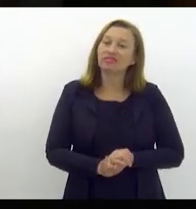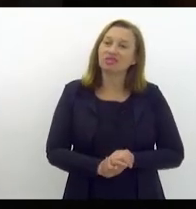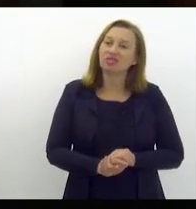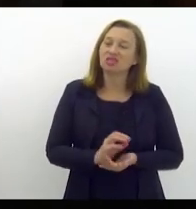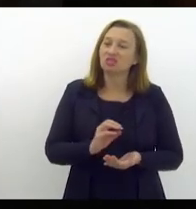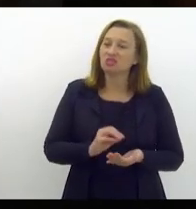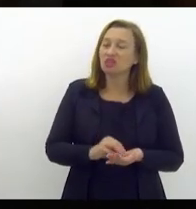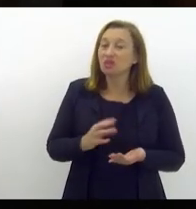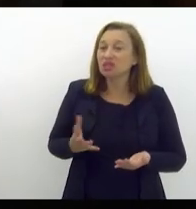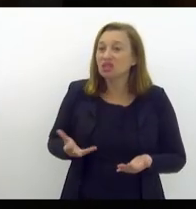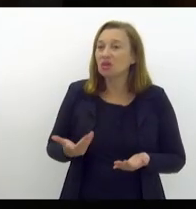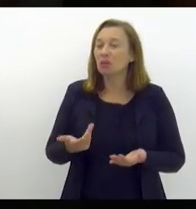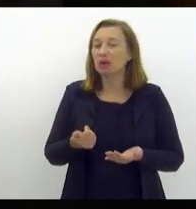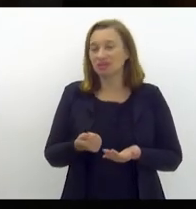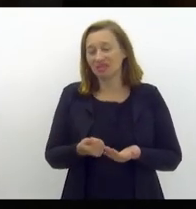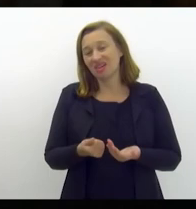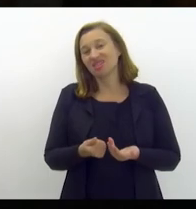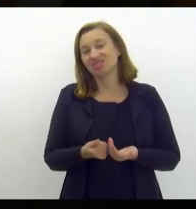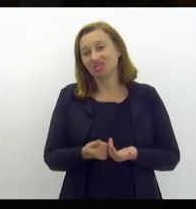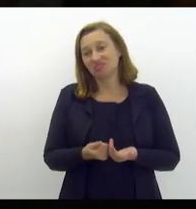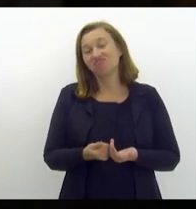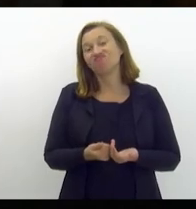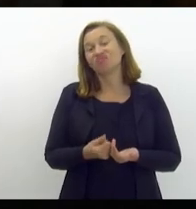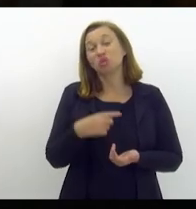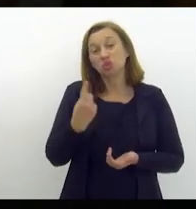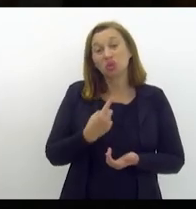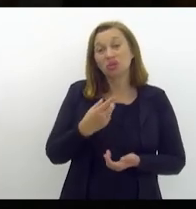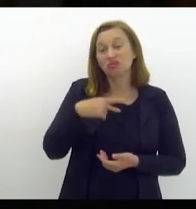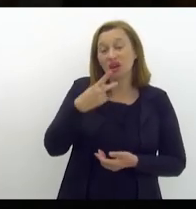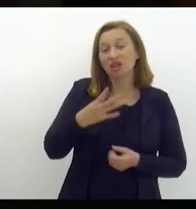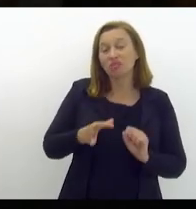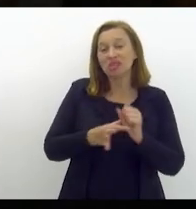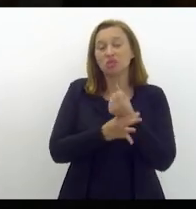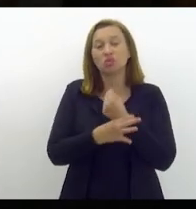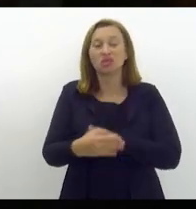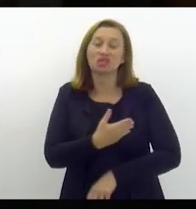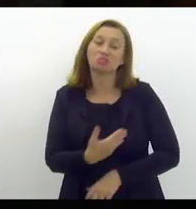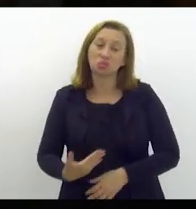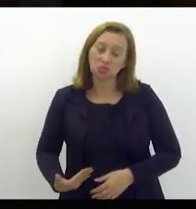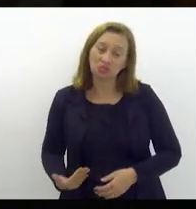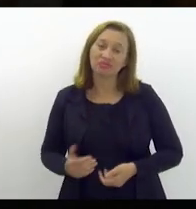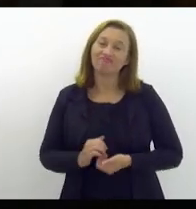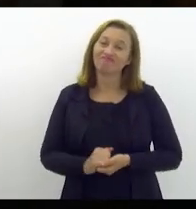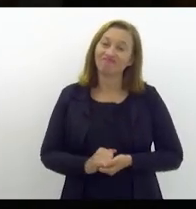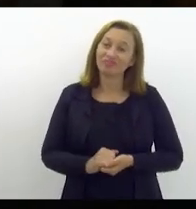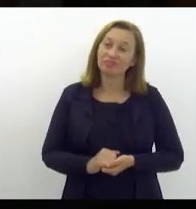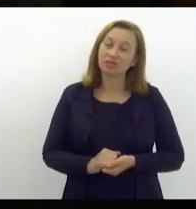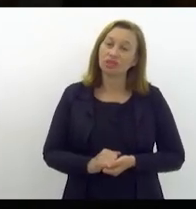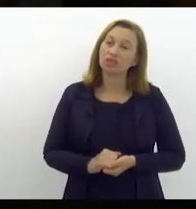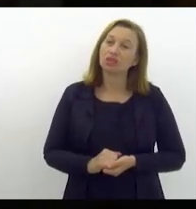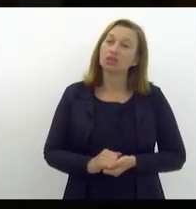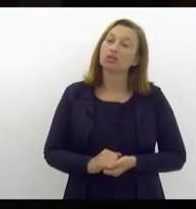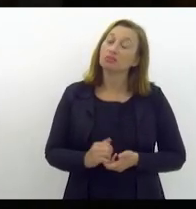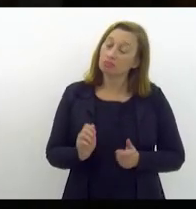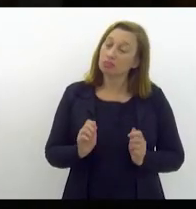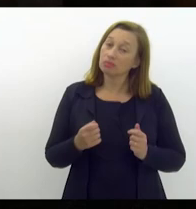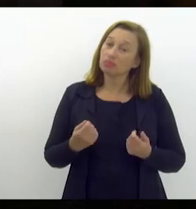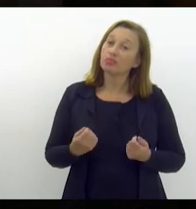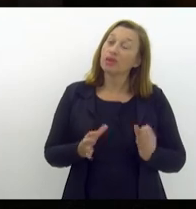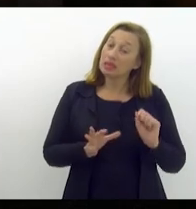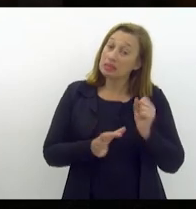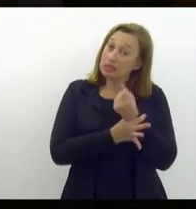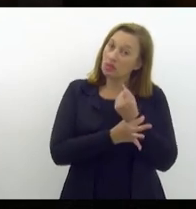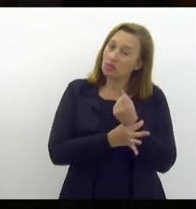ineficácia e ineficiência naquilo que a gente pensa em termos de segurança pública, que assegure a possibilidade de